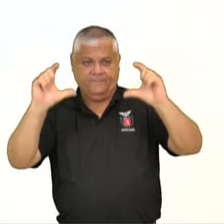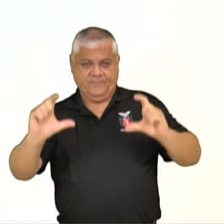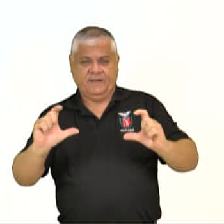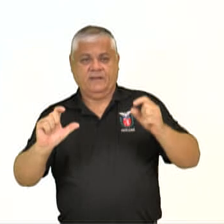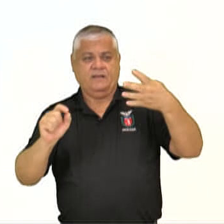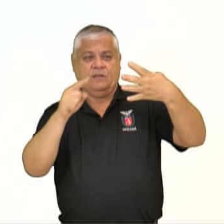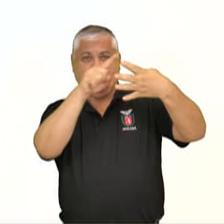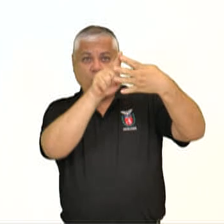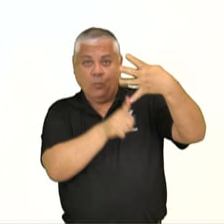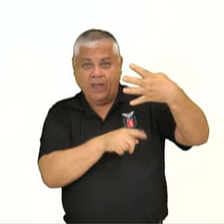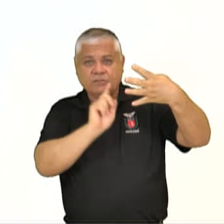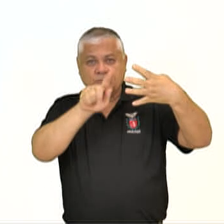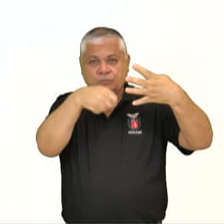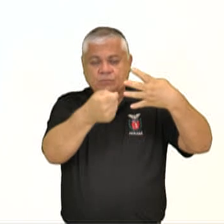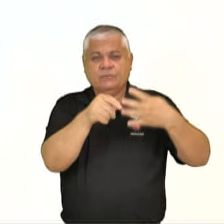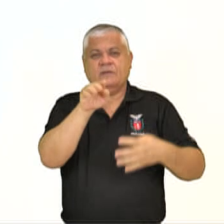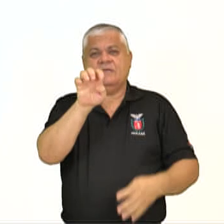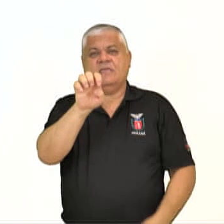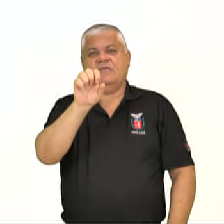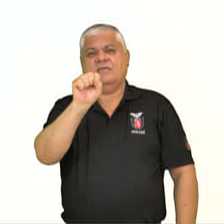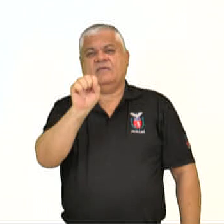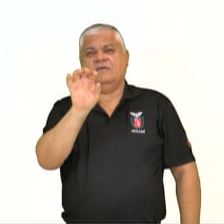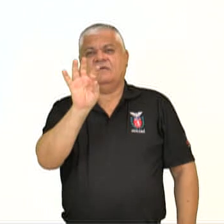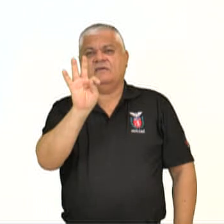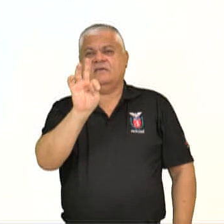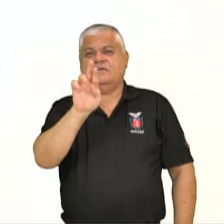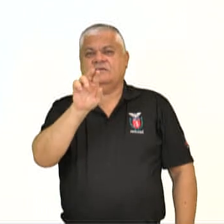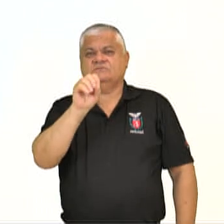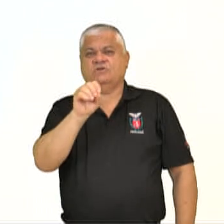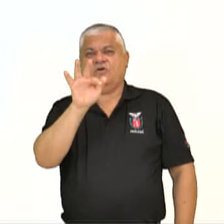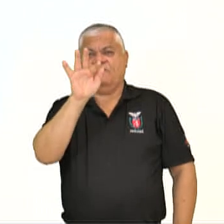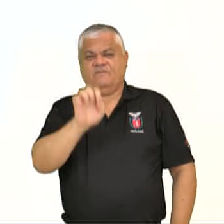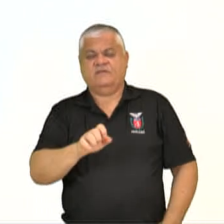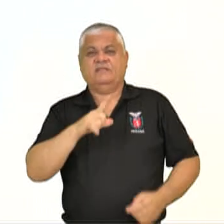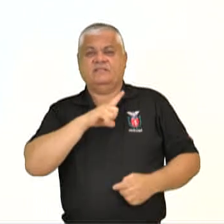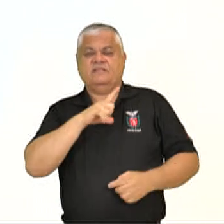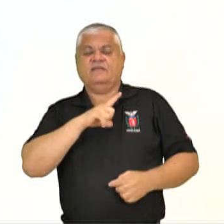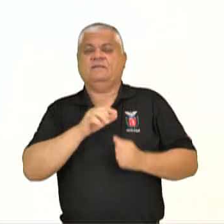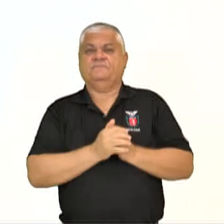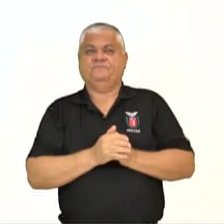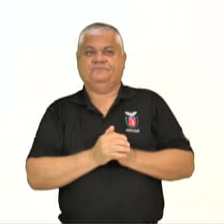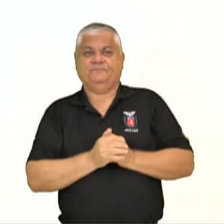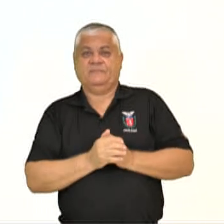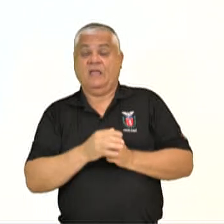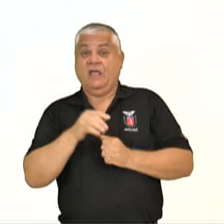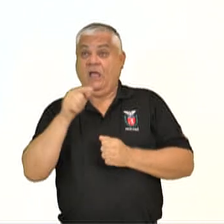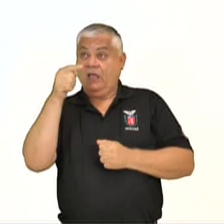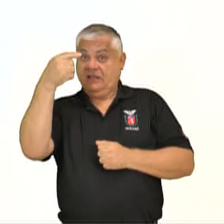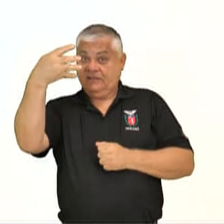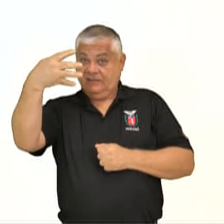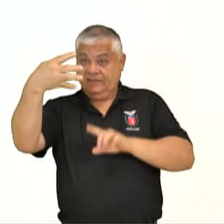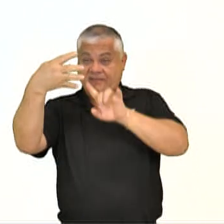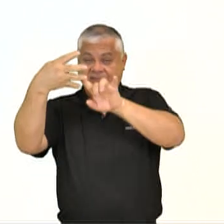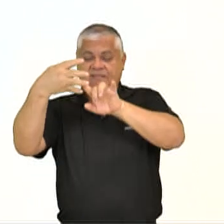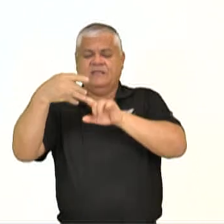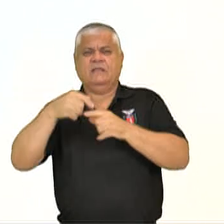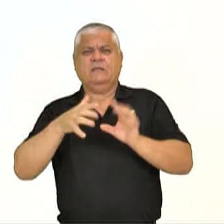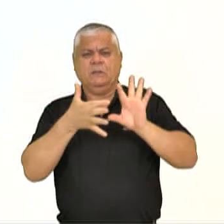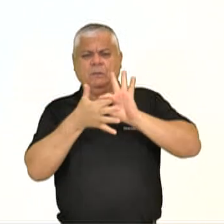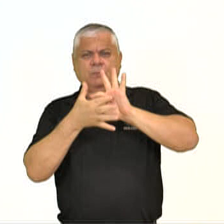são chamadas de estrofe. Na última estrofe, nós temos os seguintes versos. Esse comboio de corda que se chama